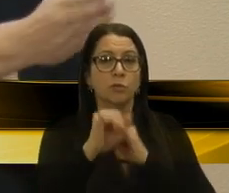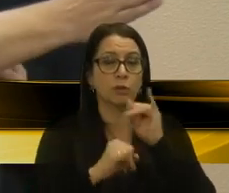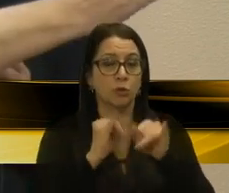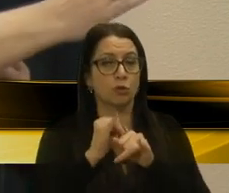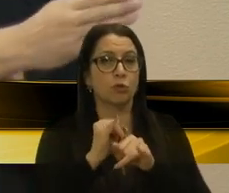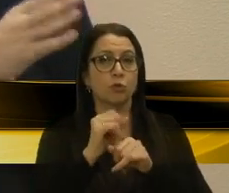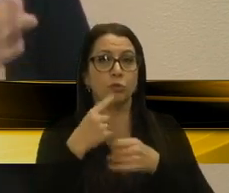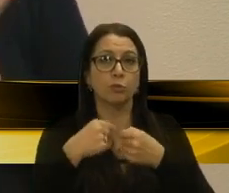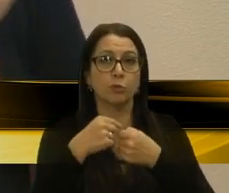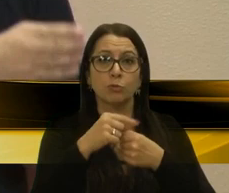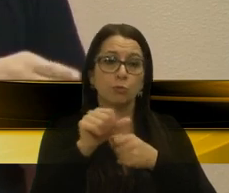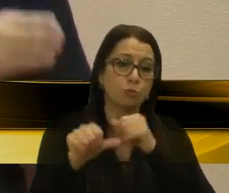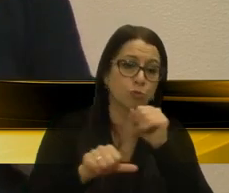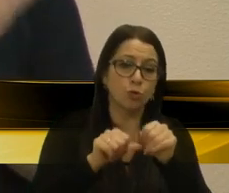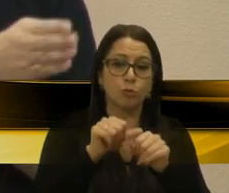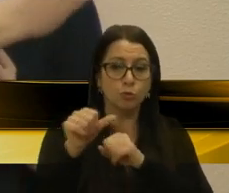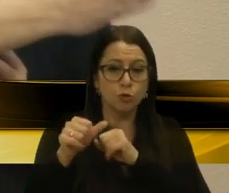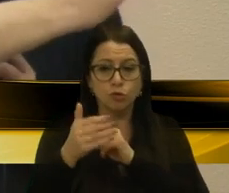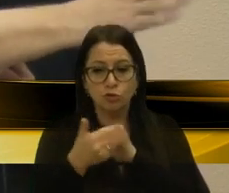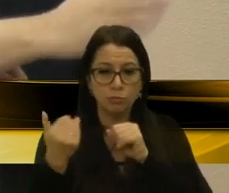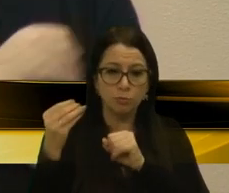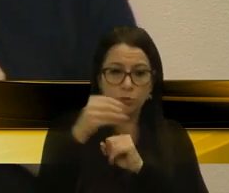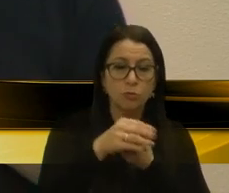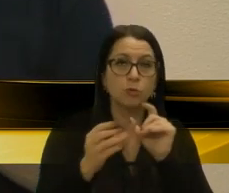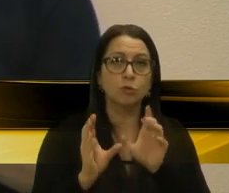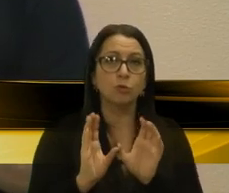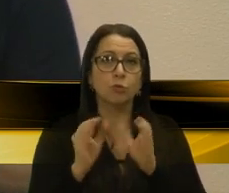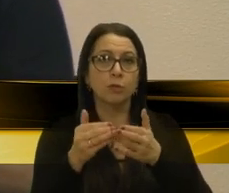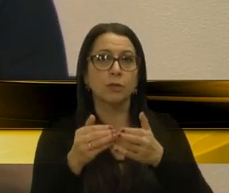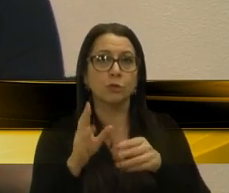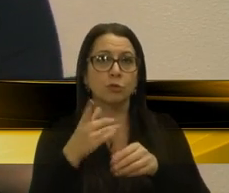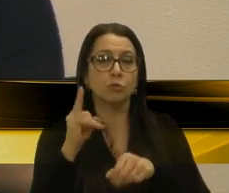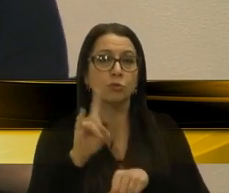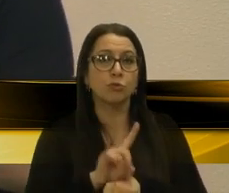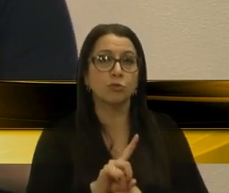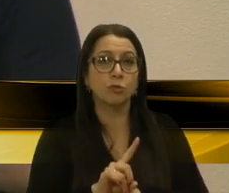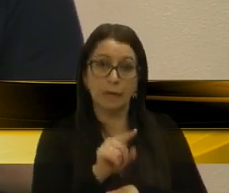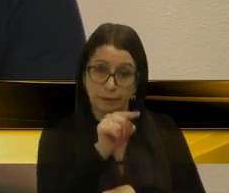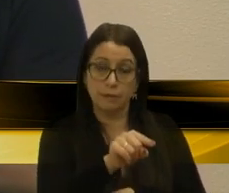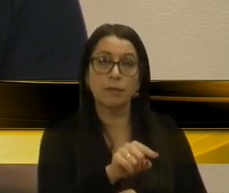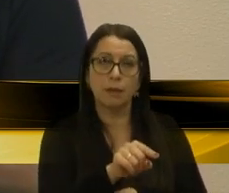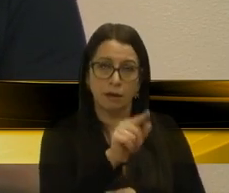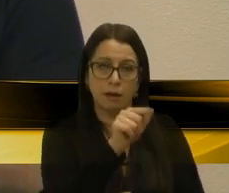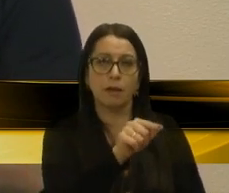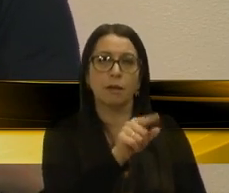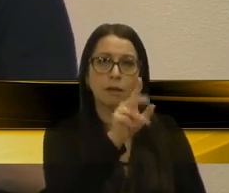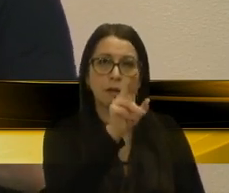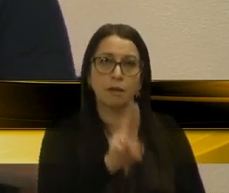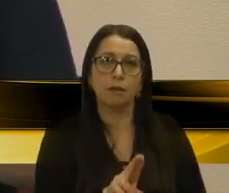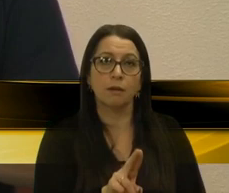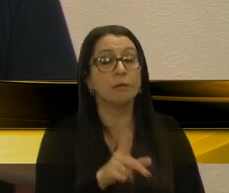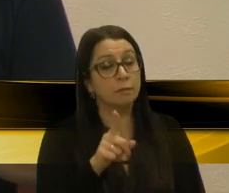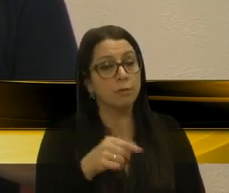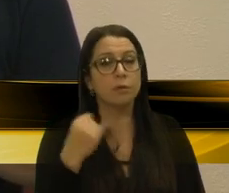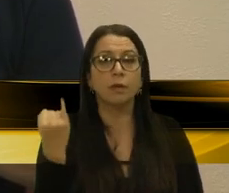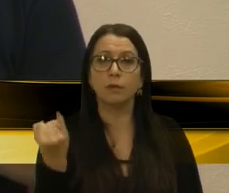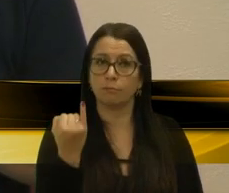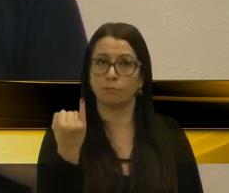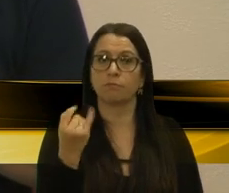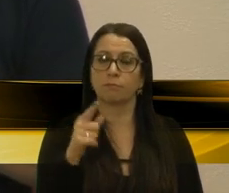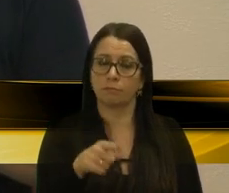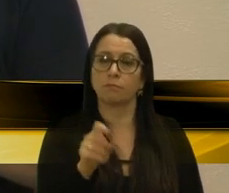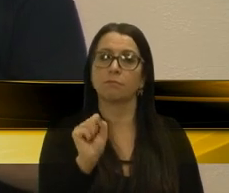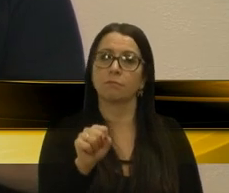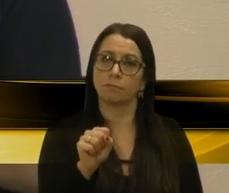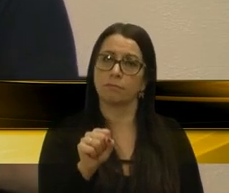alterou vários membros de vários conselhos nos últimos dias. E está lá no Diário Oficial Eletrônico. Então é importante isso,